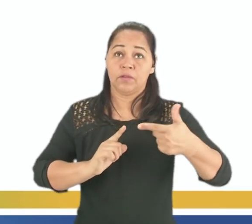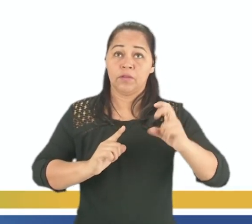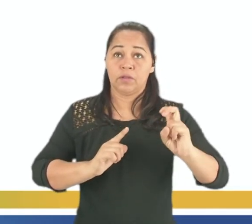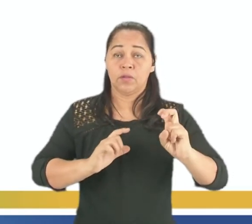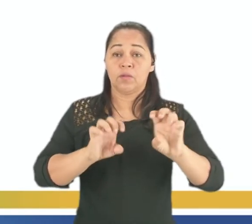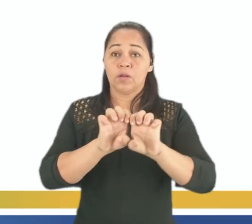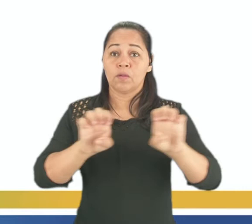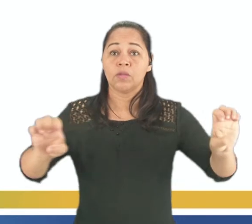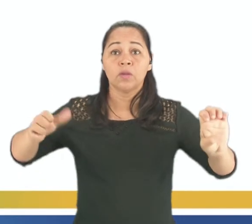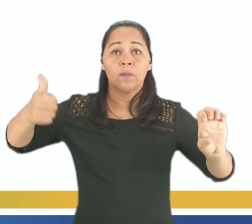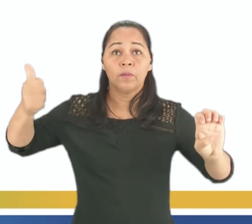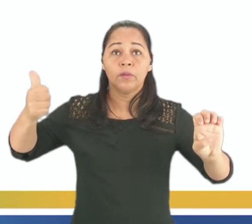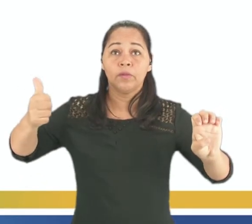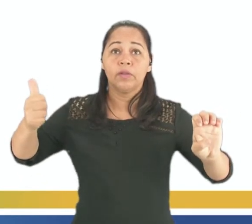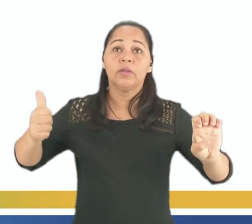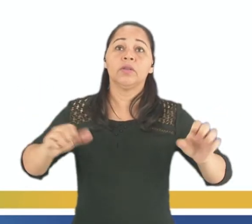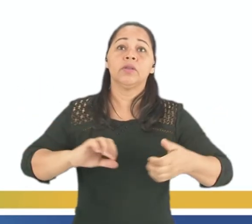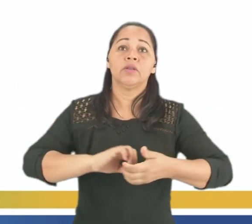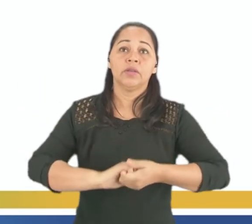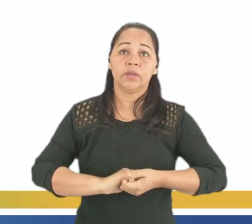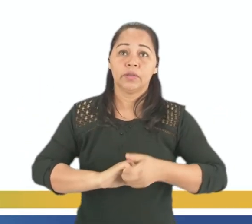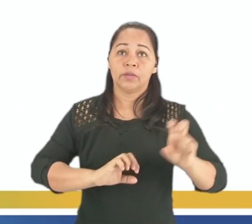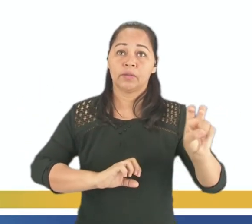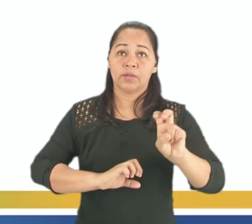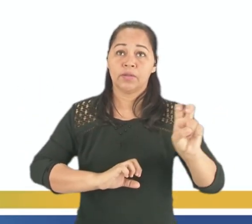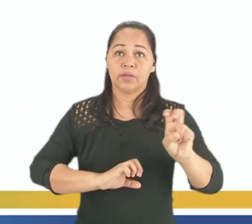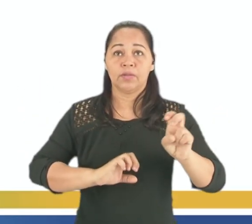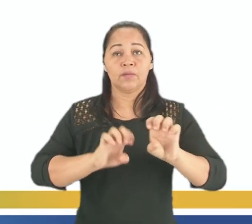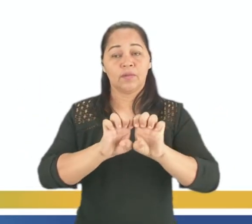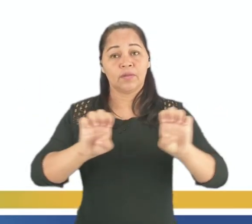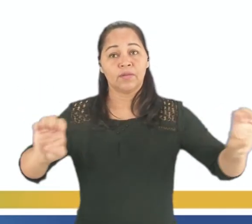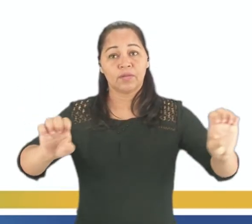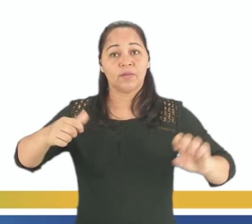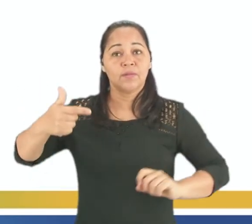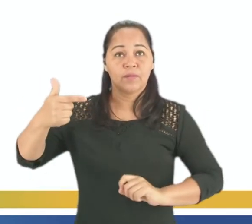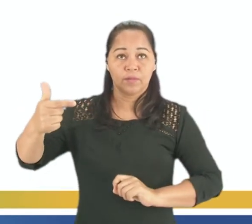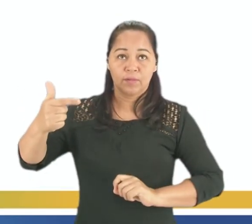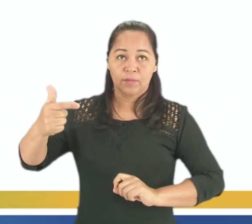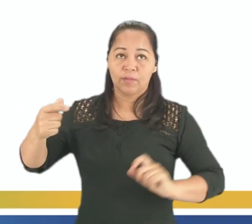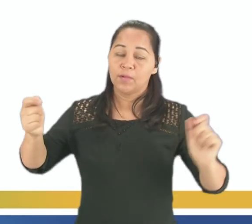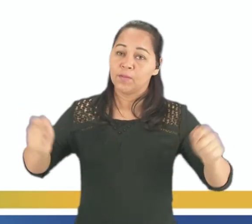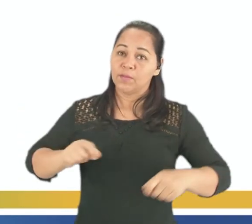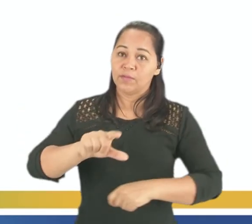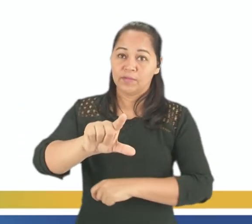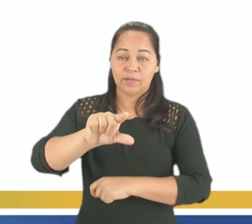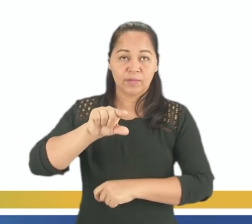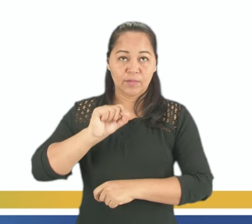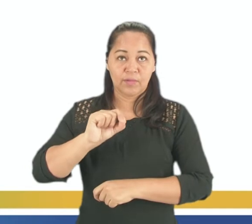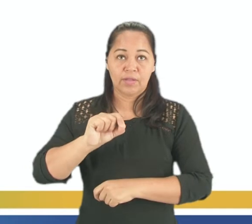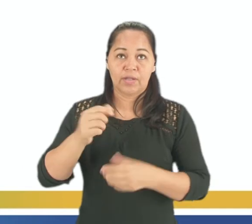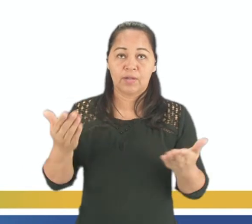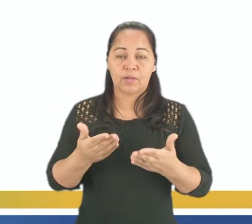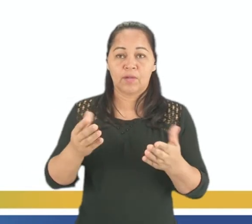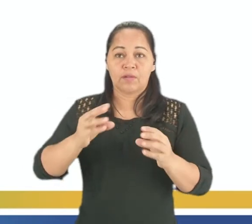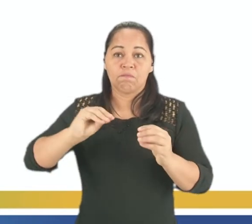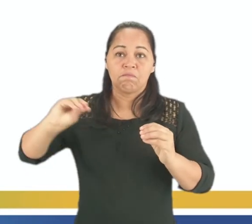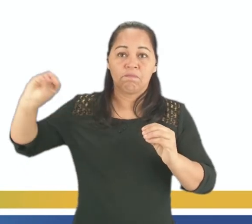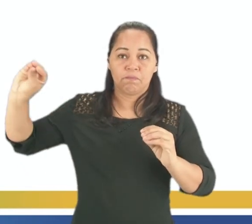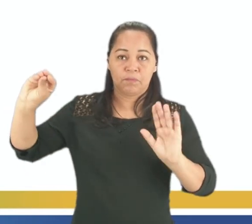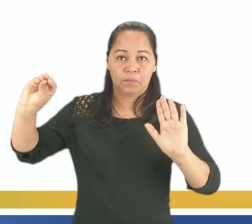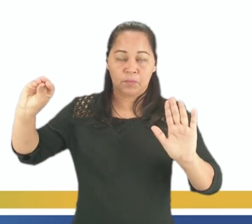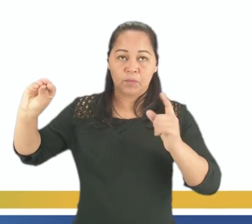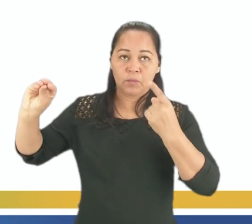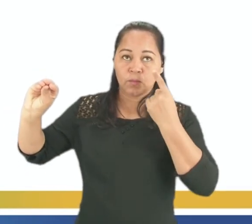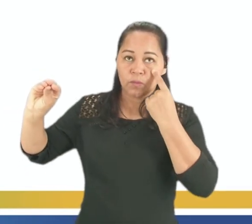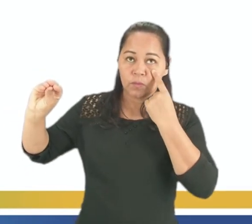primeiro passo aí é isolar a variável x na equação 1. Você pode escolher a variável que você quer isolar. Neste caso,